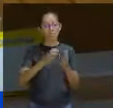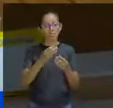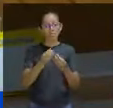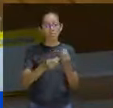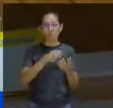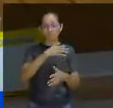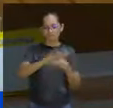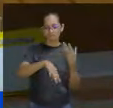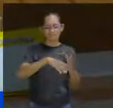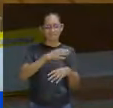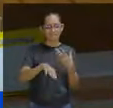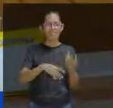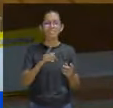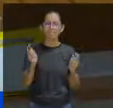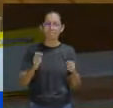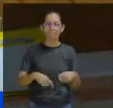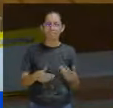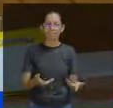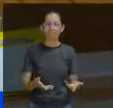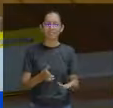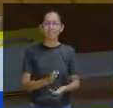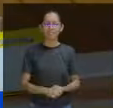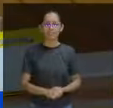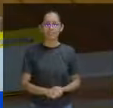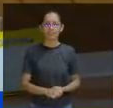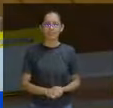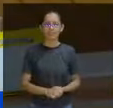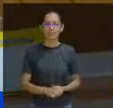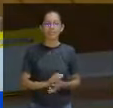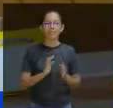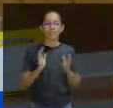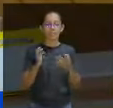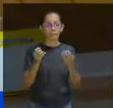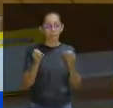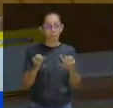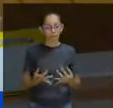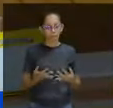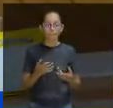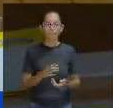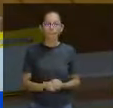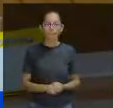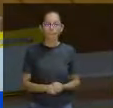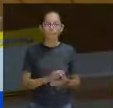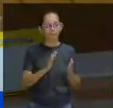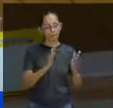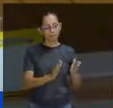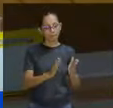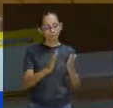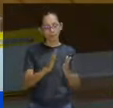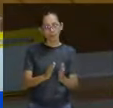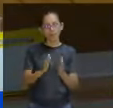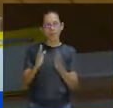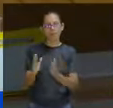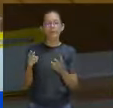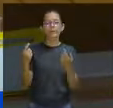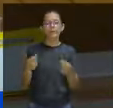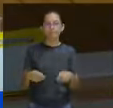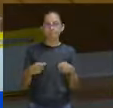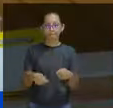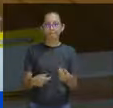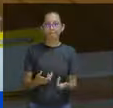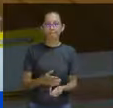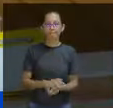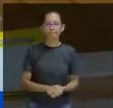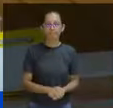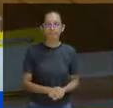referia. E não teria nem como fazer essa análise. Está lá na resolução, que é a obrigação do prestador de conta fazer essa juntada